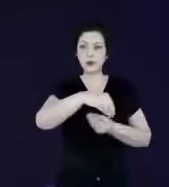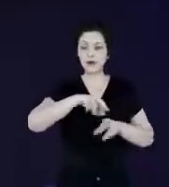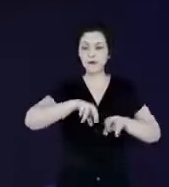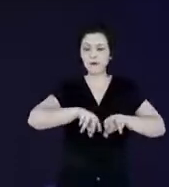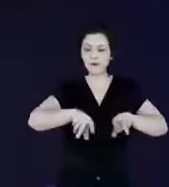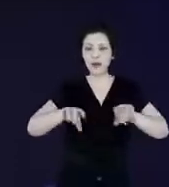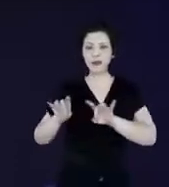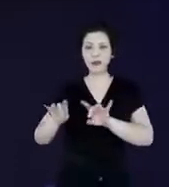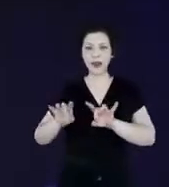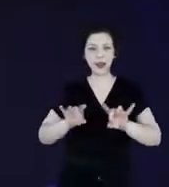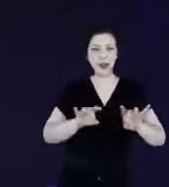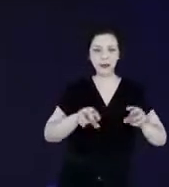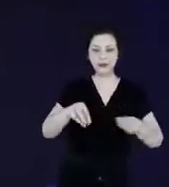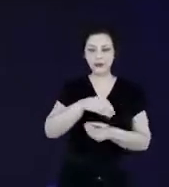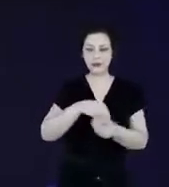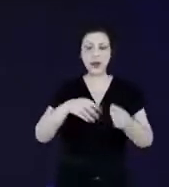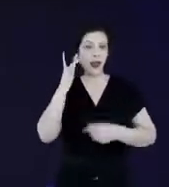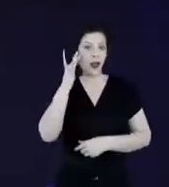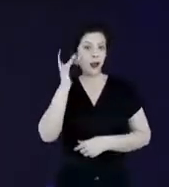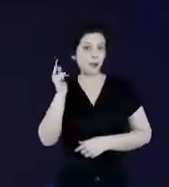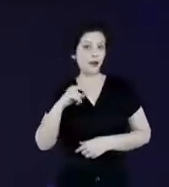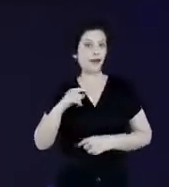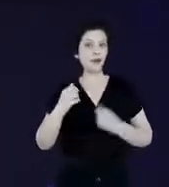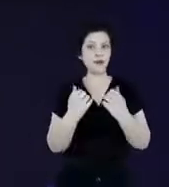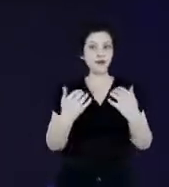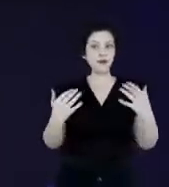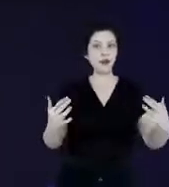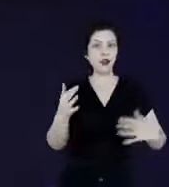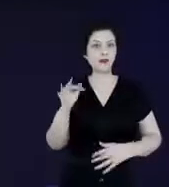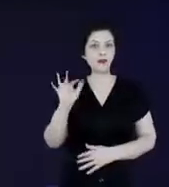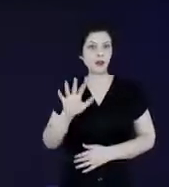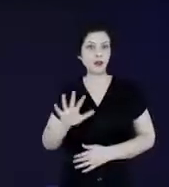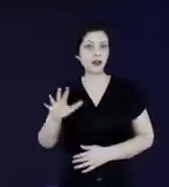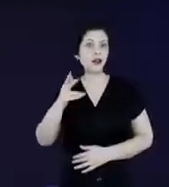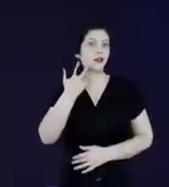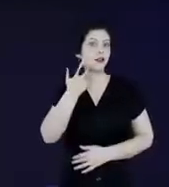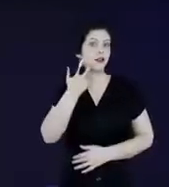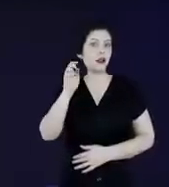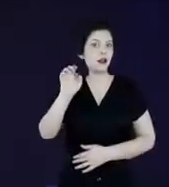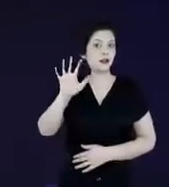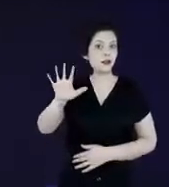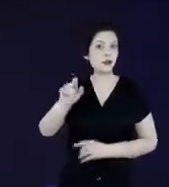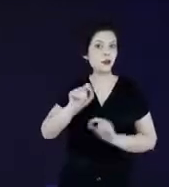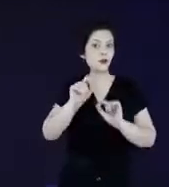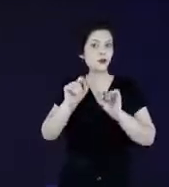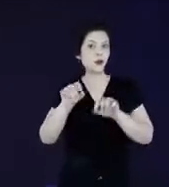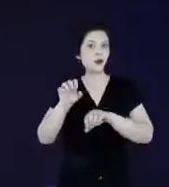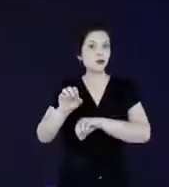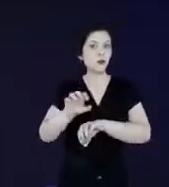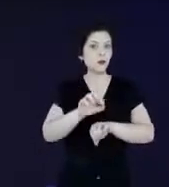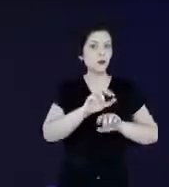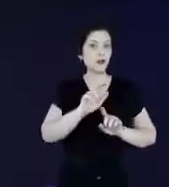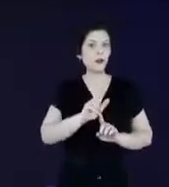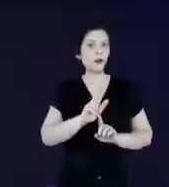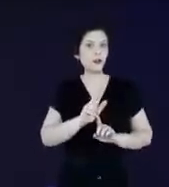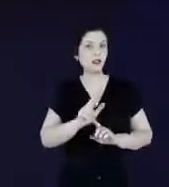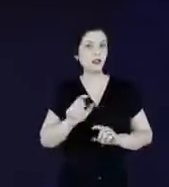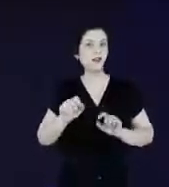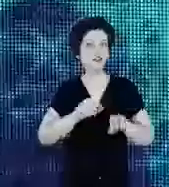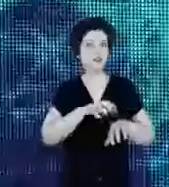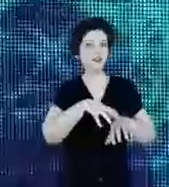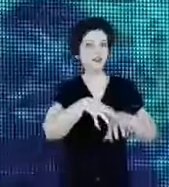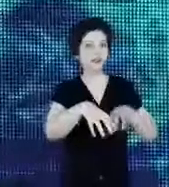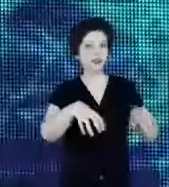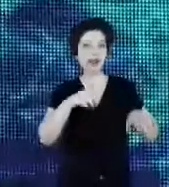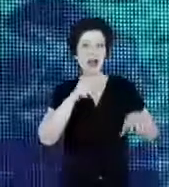solenidade marcada amanhã na Federação da Indústria do Estado do Ceará para assinar esse regulamento de usinas híbridas.